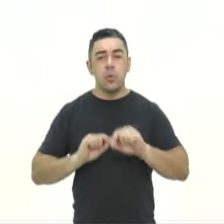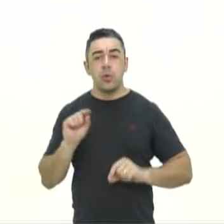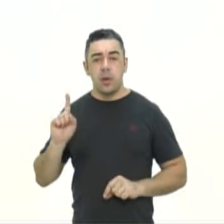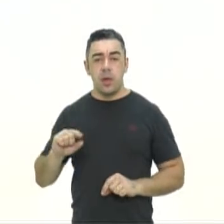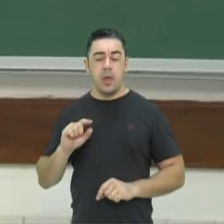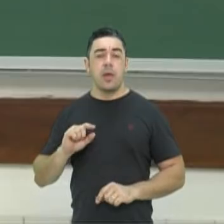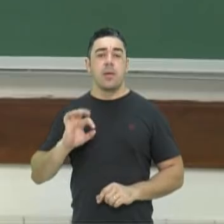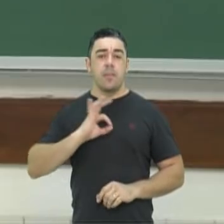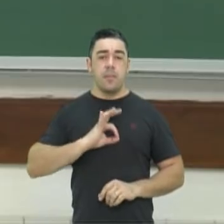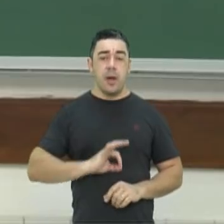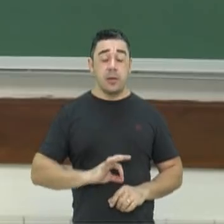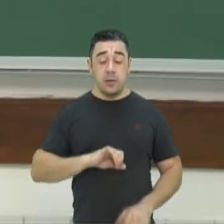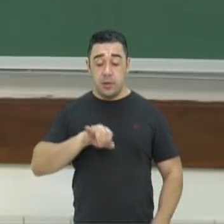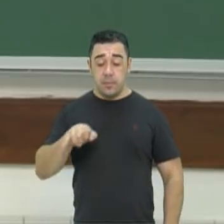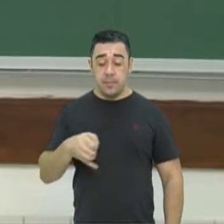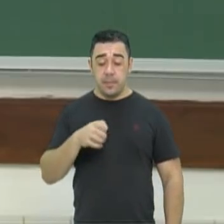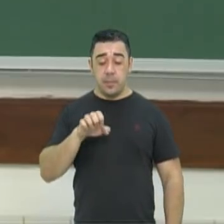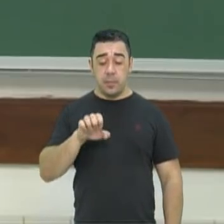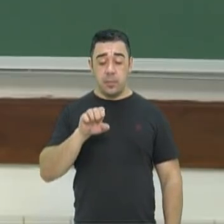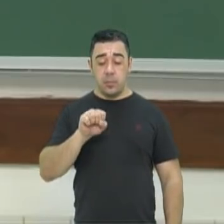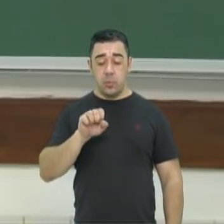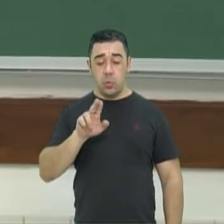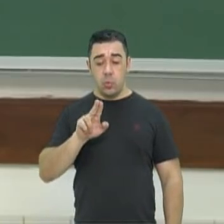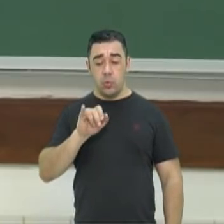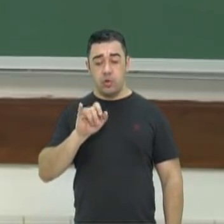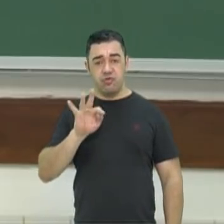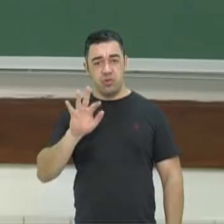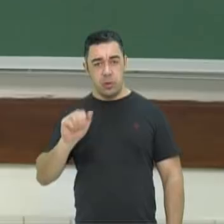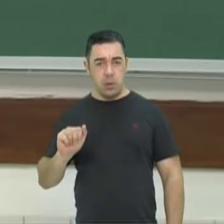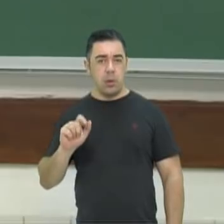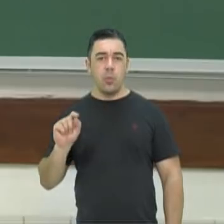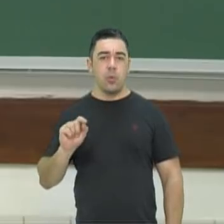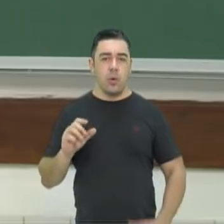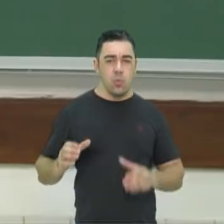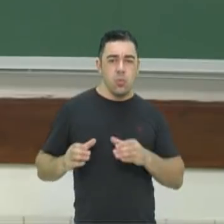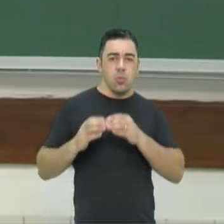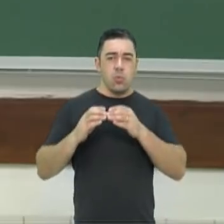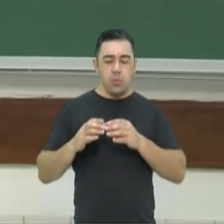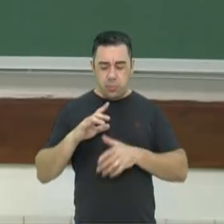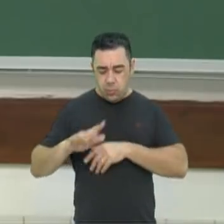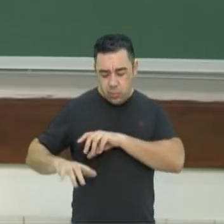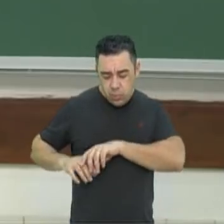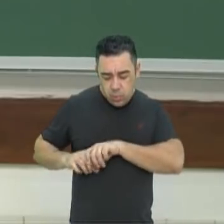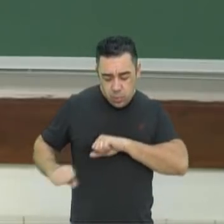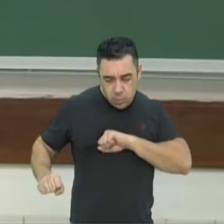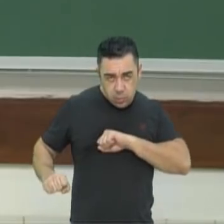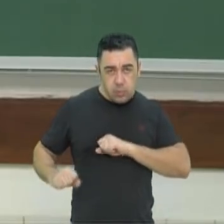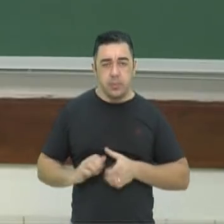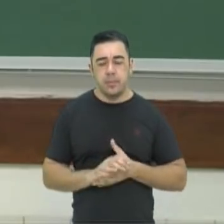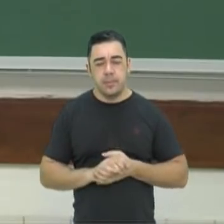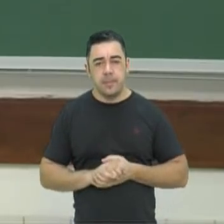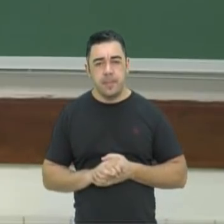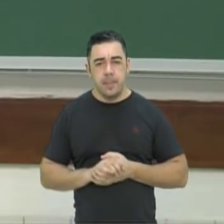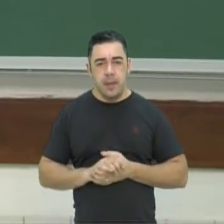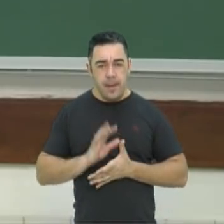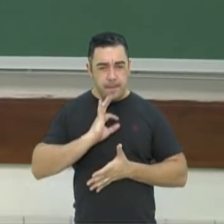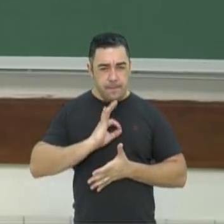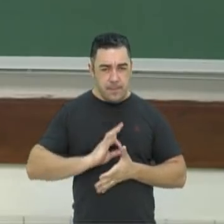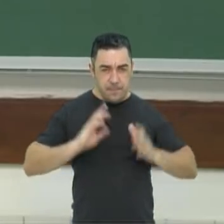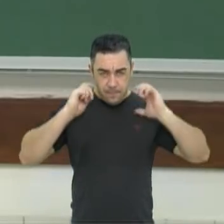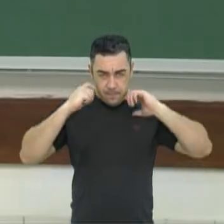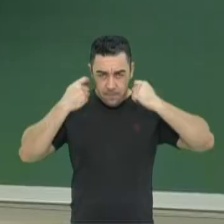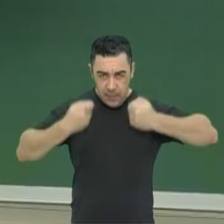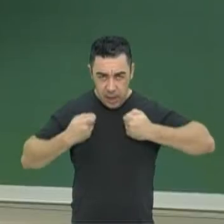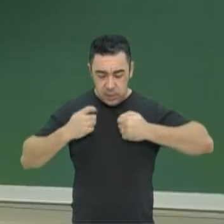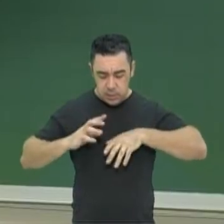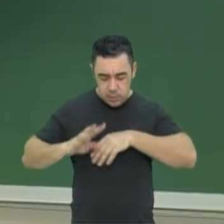jesuítica. Eu imagino que em história vocês se lembram um pouco aí do padre Antônio Vieira, mas aqui em língua portuguesa a